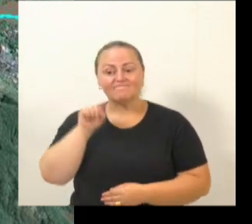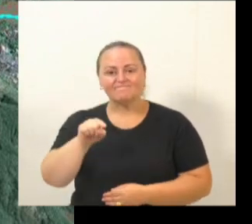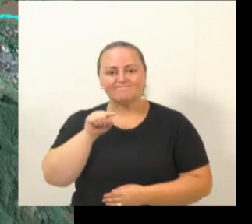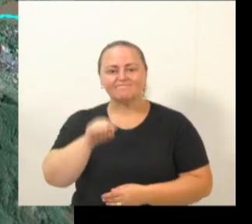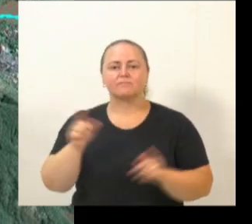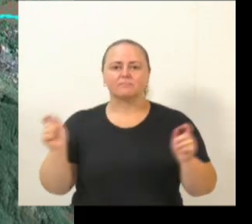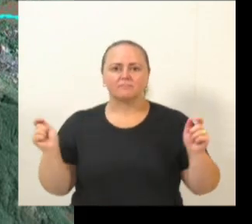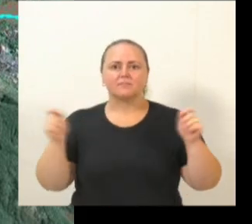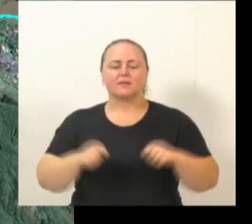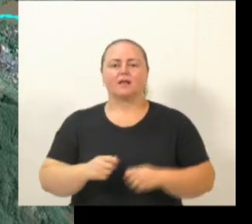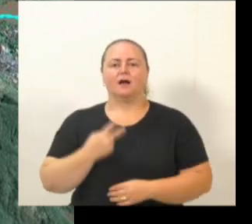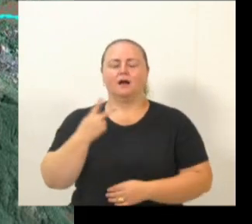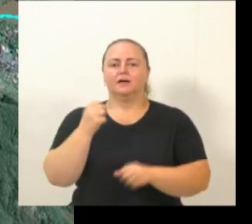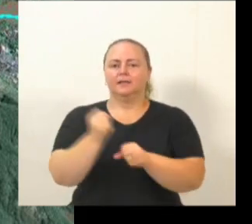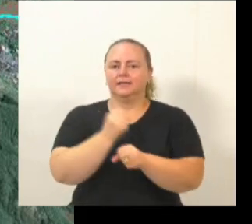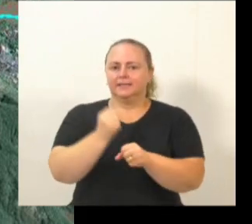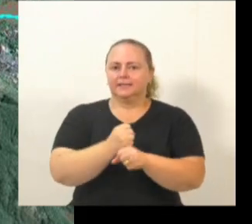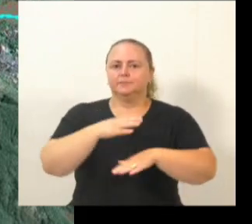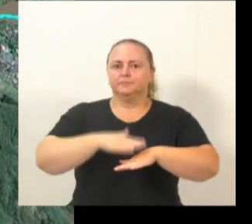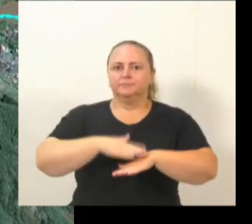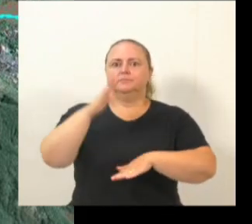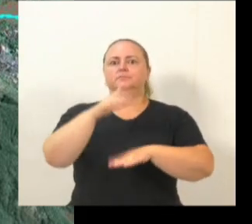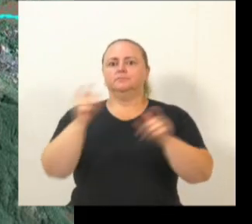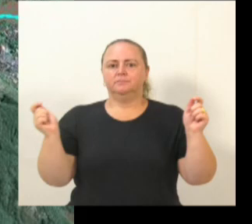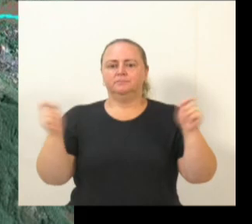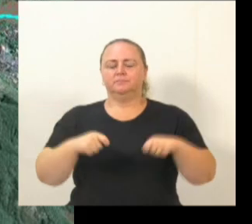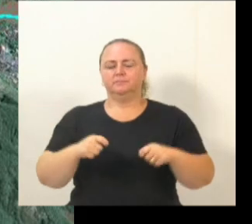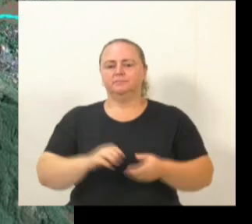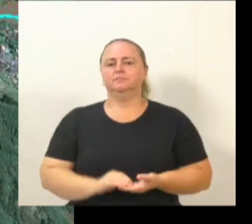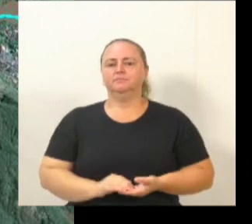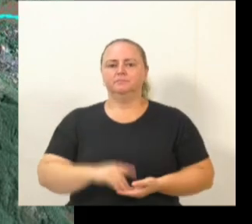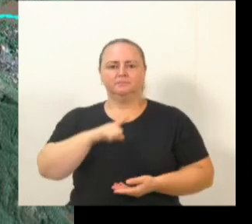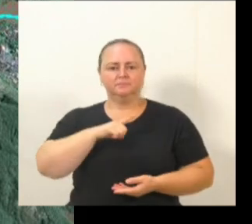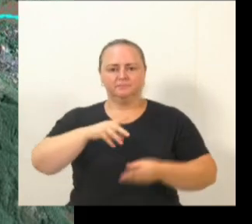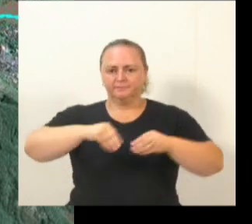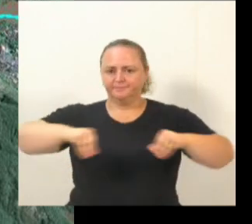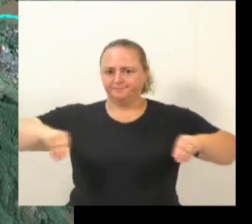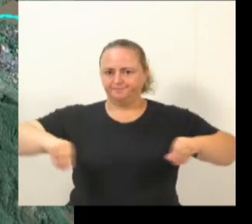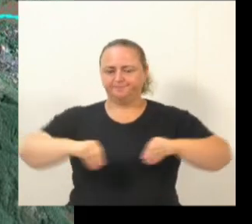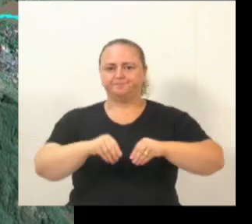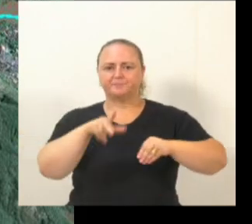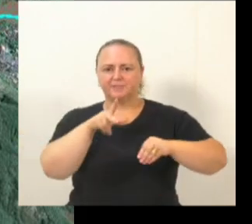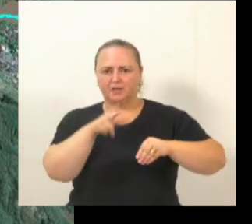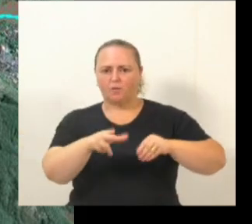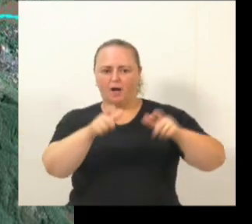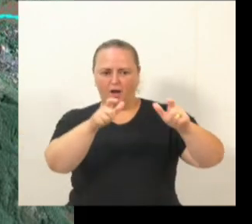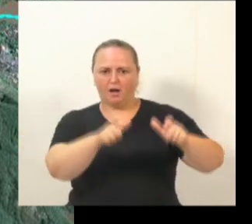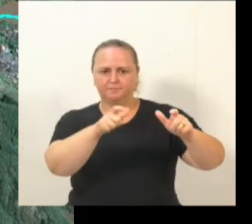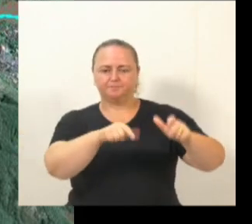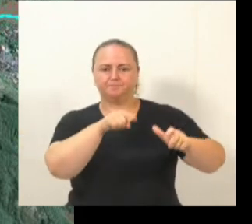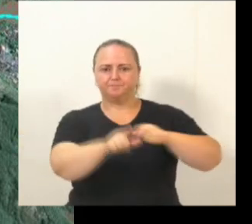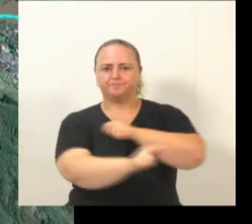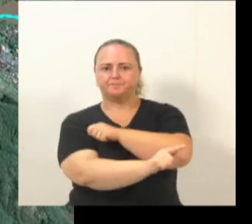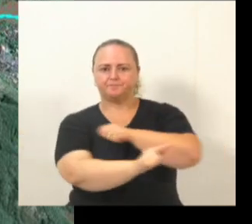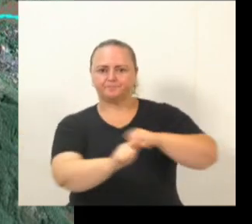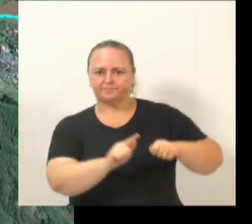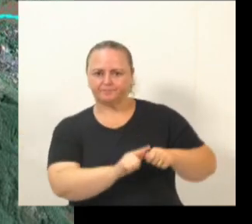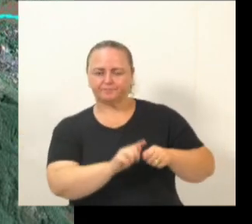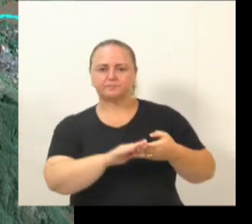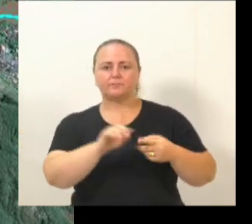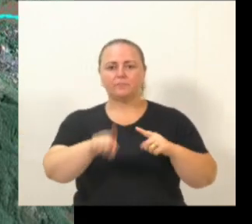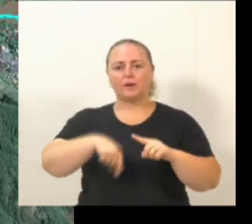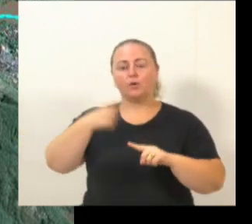capacidade, uma no mesmo terreno que já existia no Garcia, no final da Rua Las Clube, e uma nova a